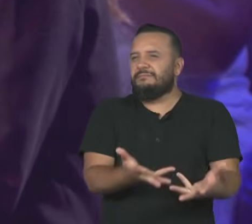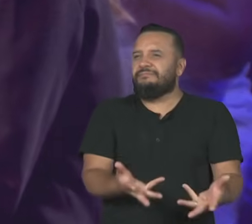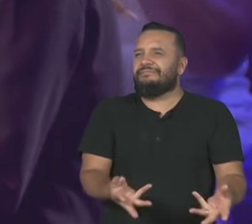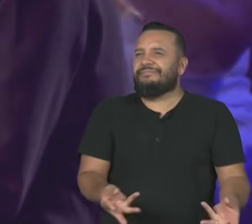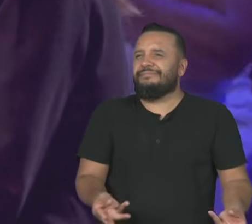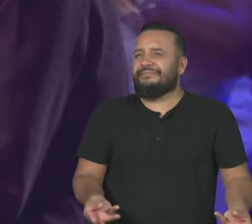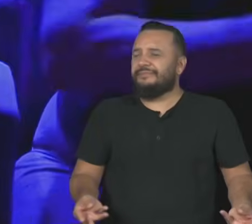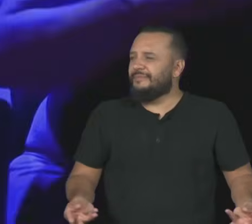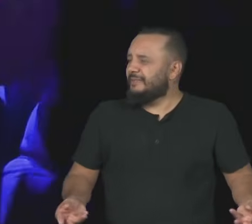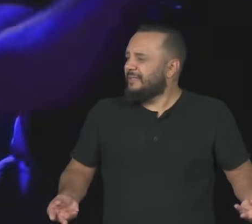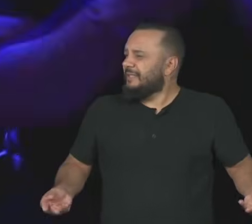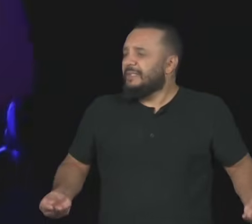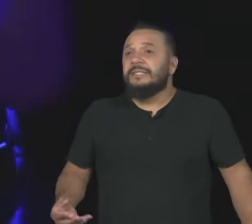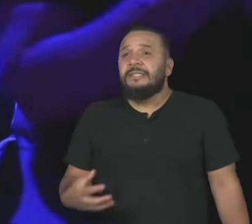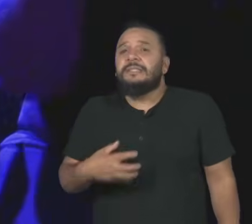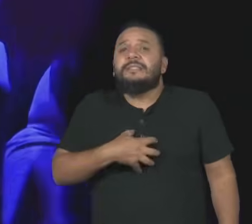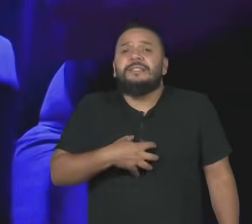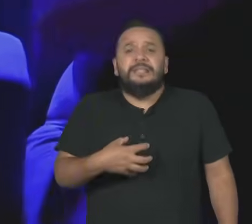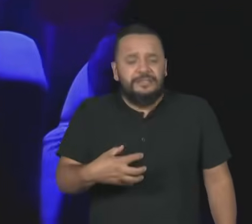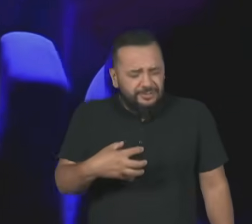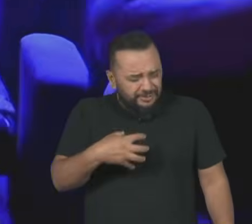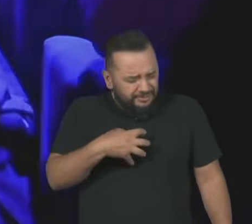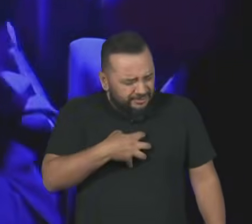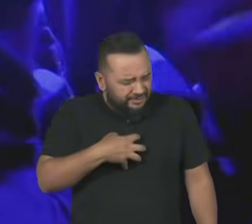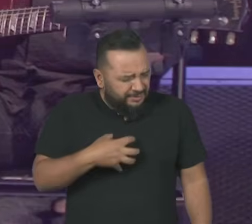mãos, mesmo sem se